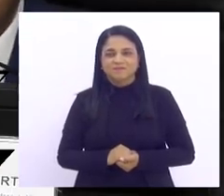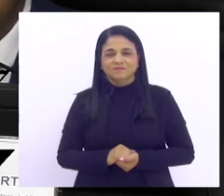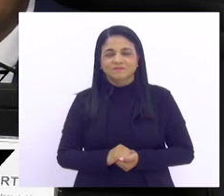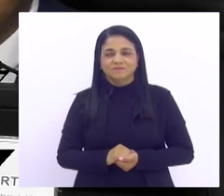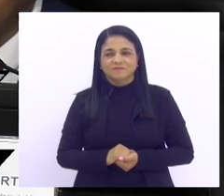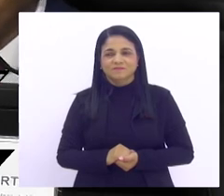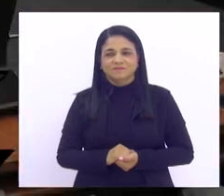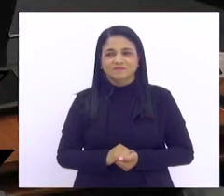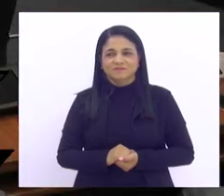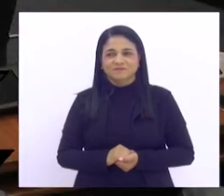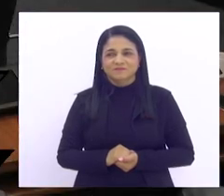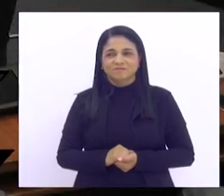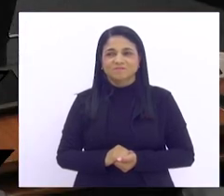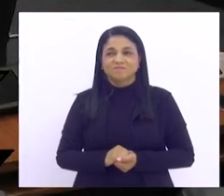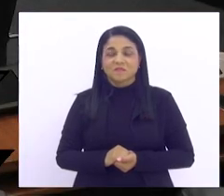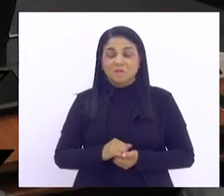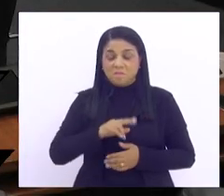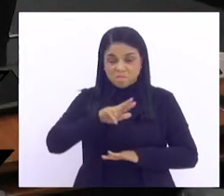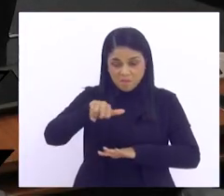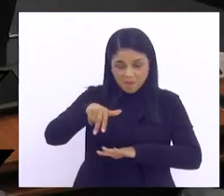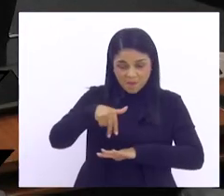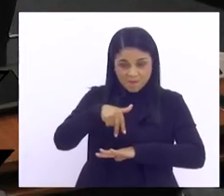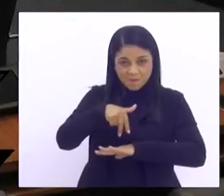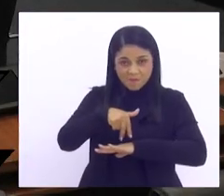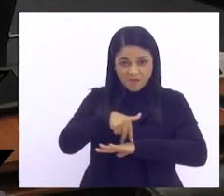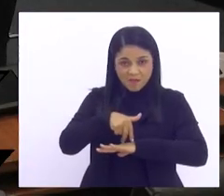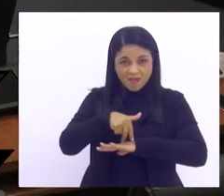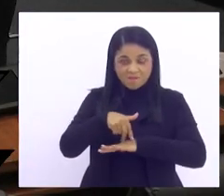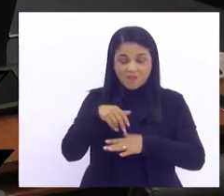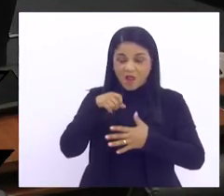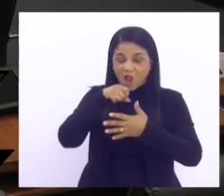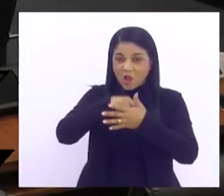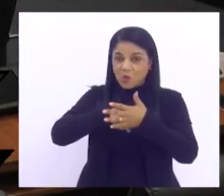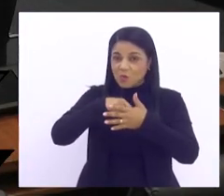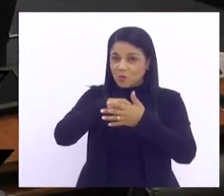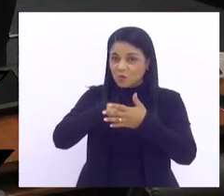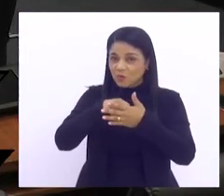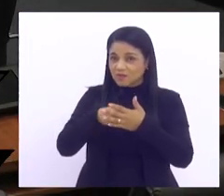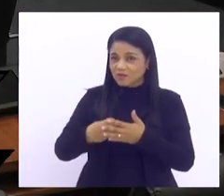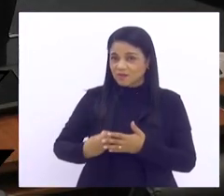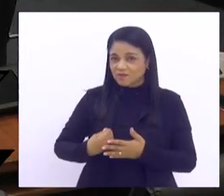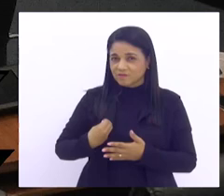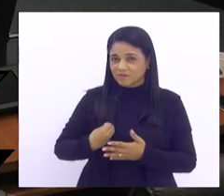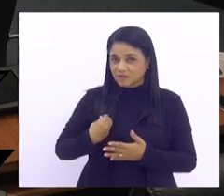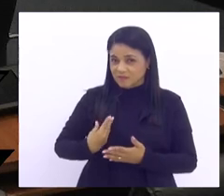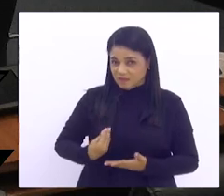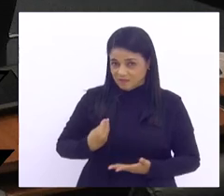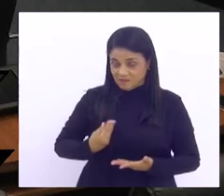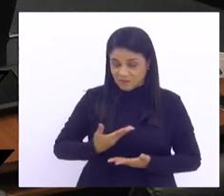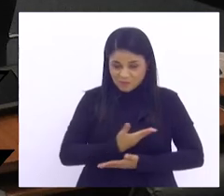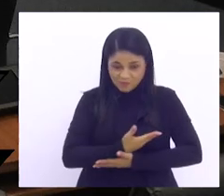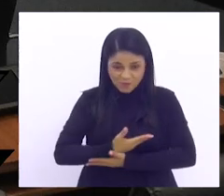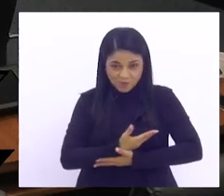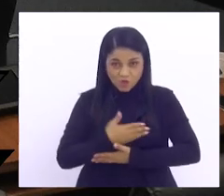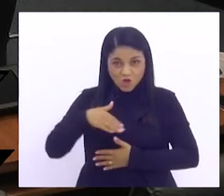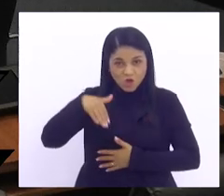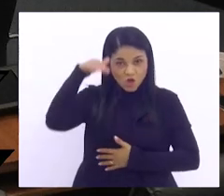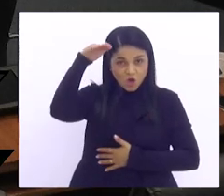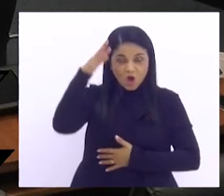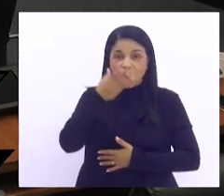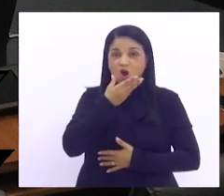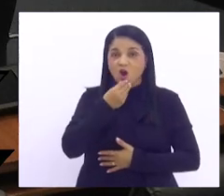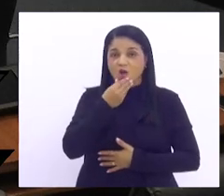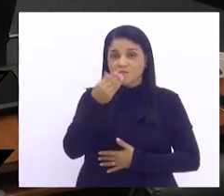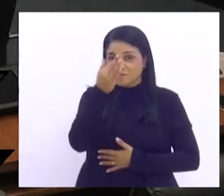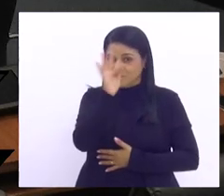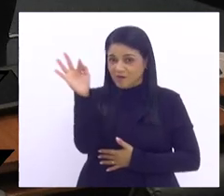Vamos ver se a gente consegue colocá-la para falar, então, sobre essa luta pela vida e o bebê dela que sobreviveu e hoje está um homem feito já na